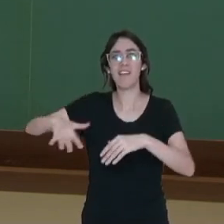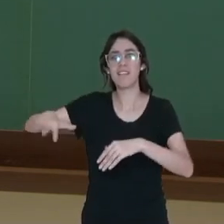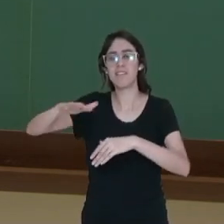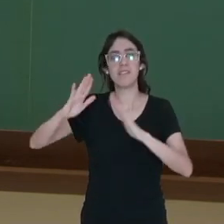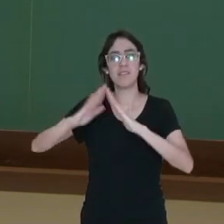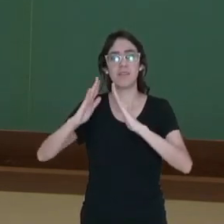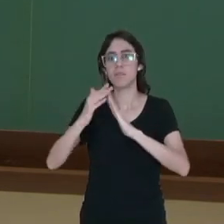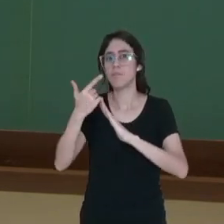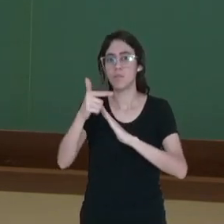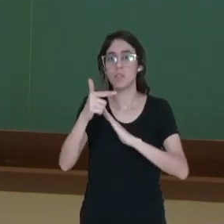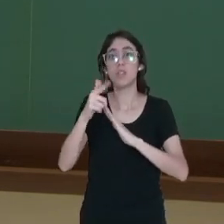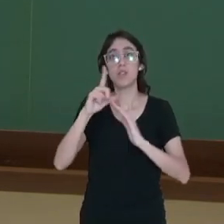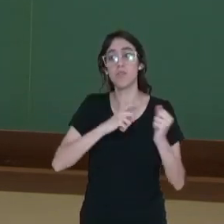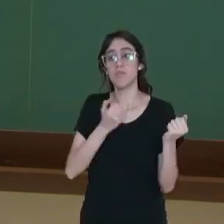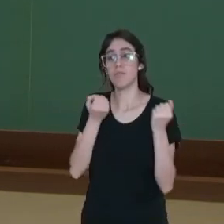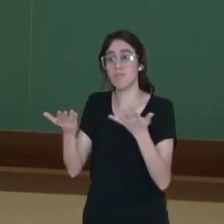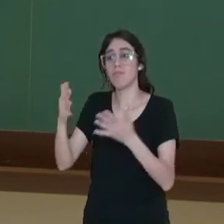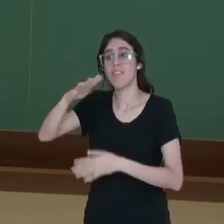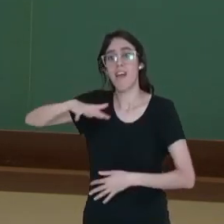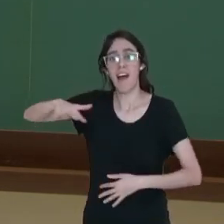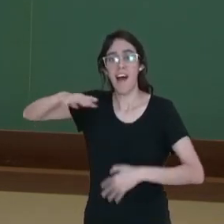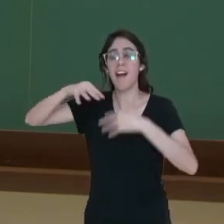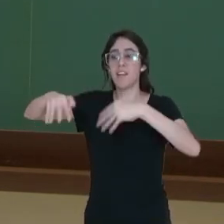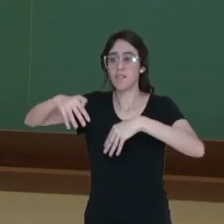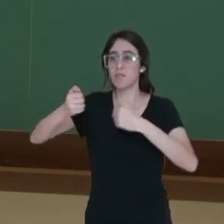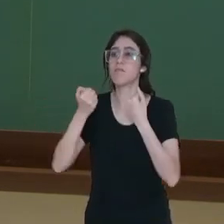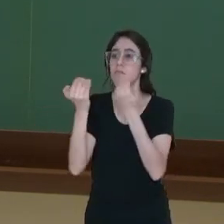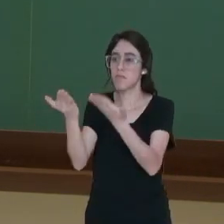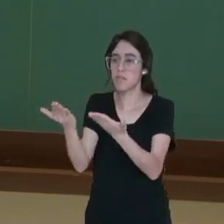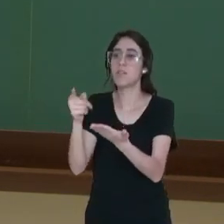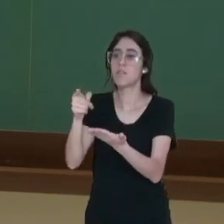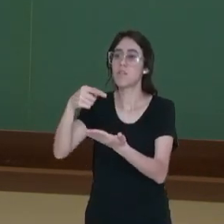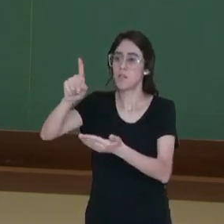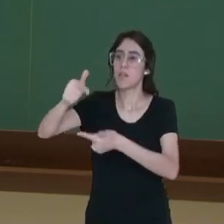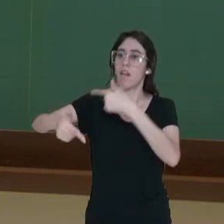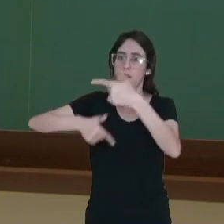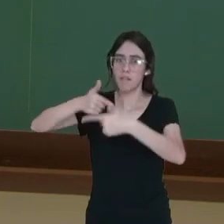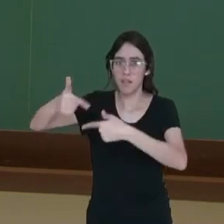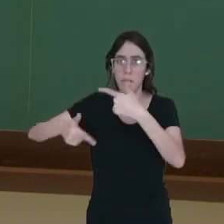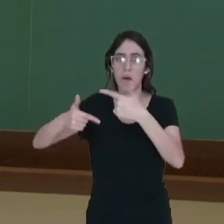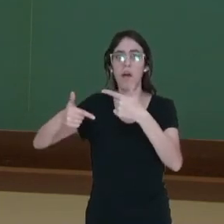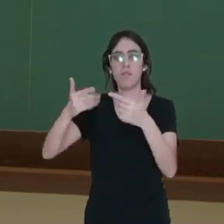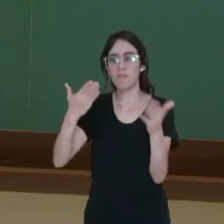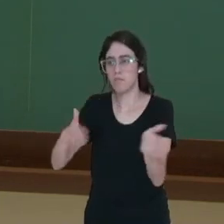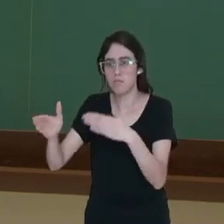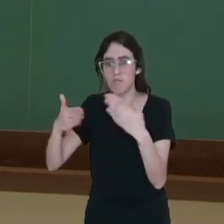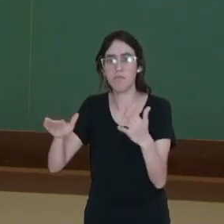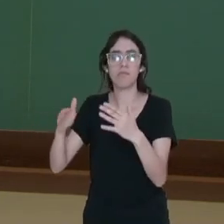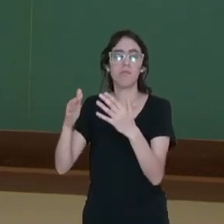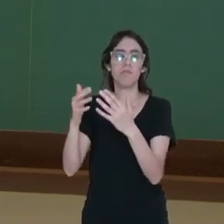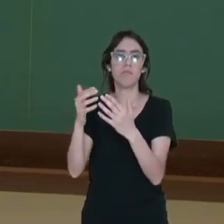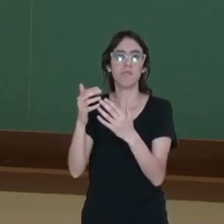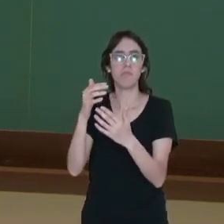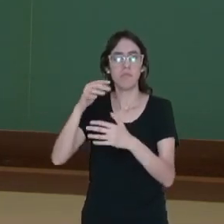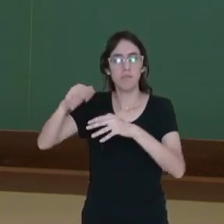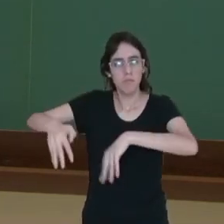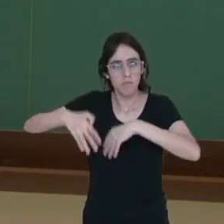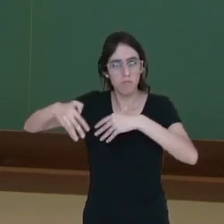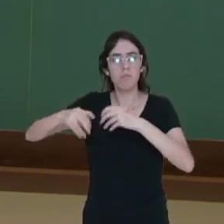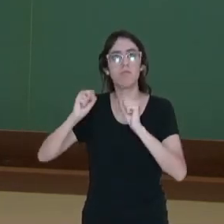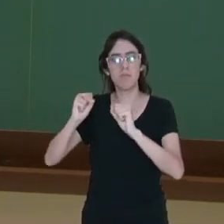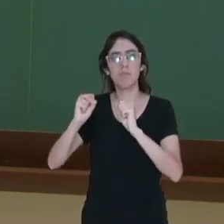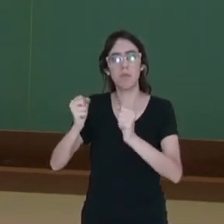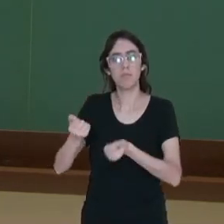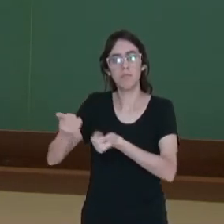então áreas rurais para poder se instalar, morar, produzir. Então famílias